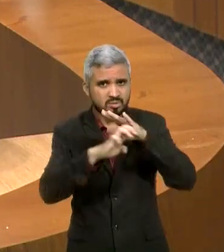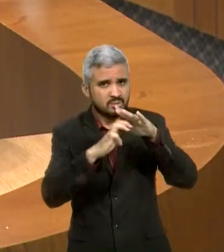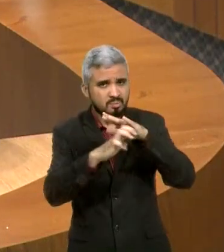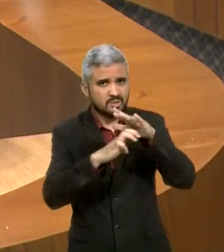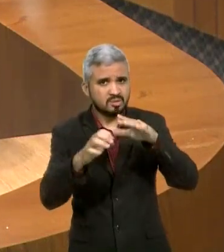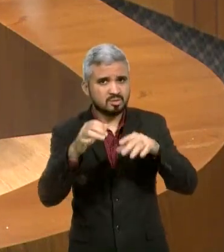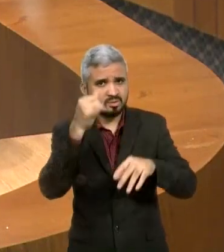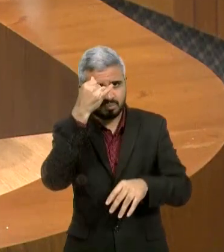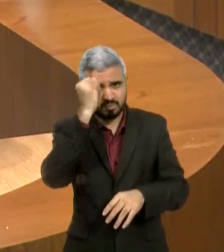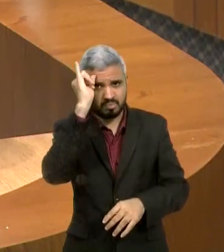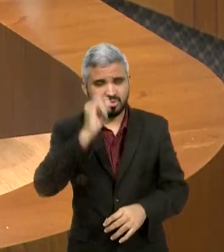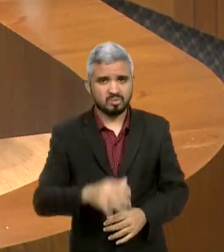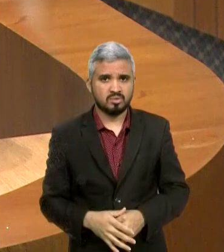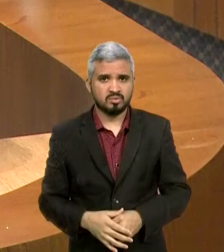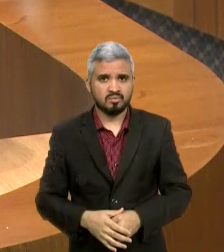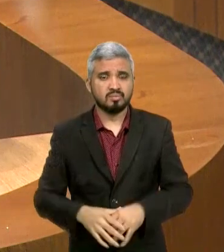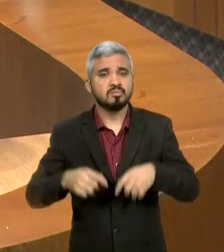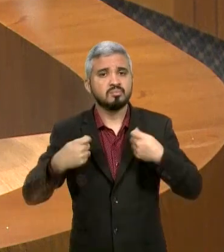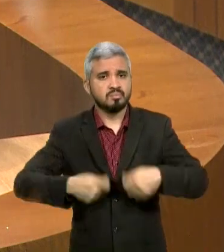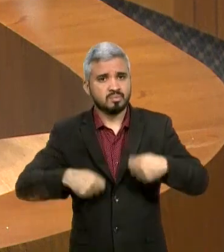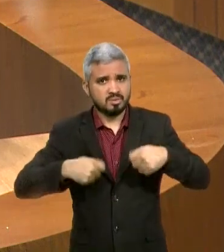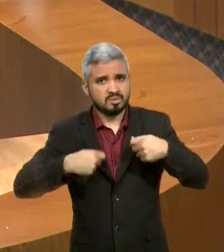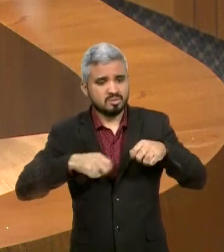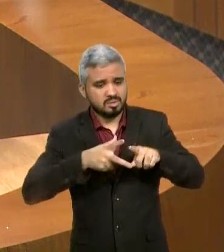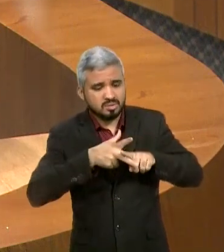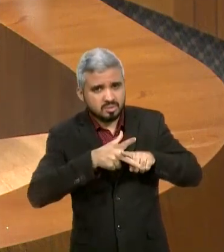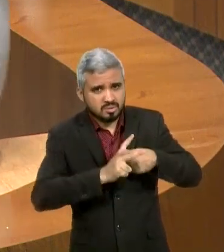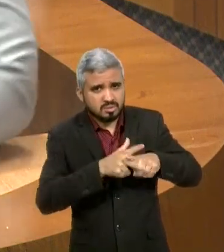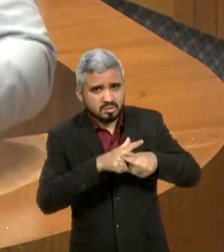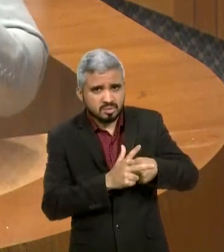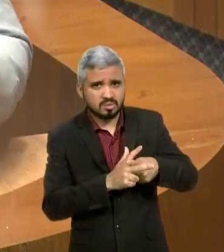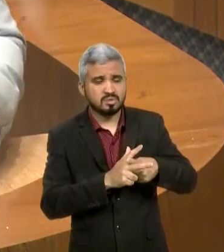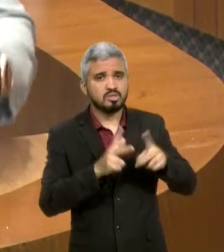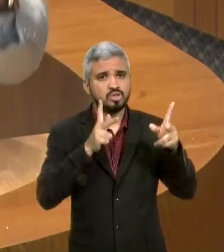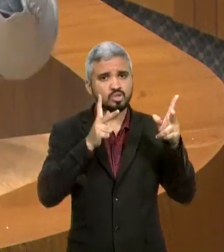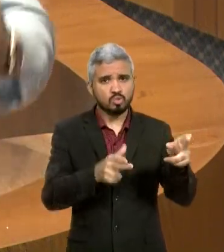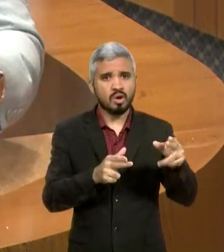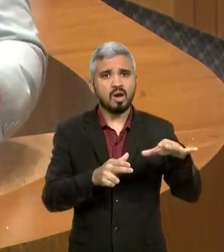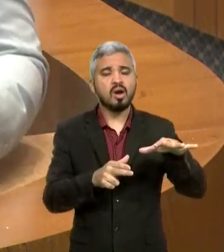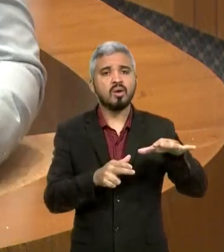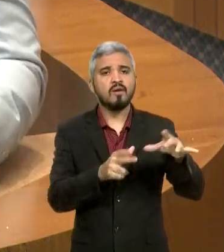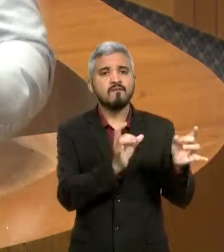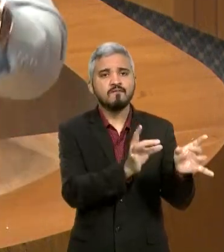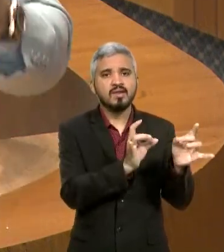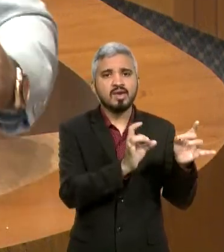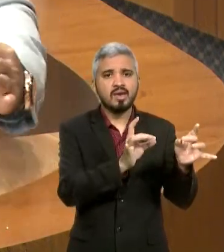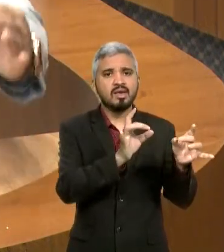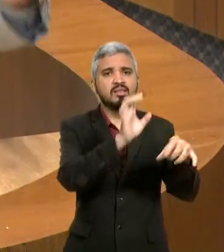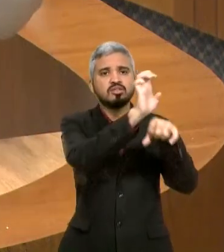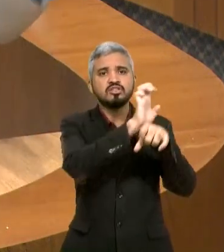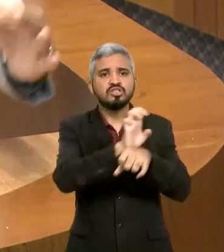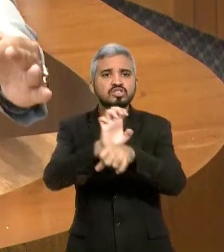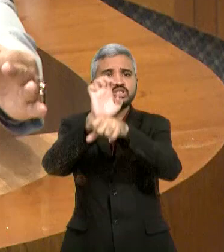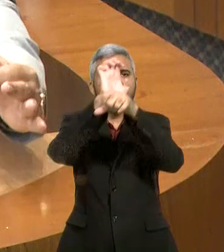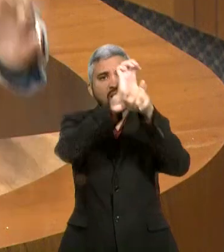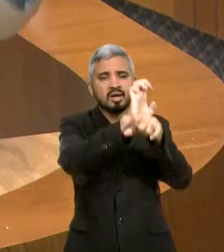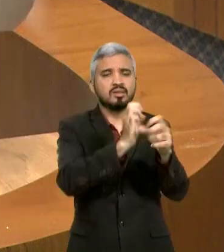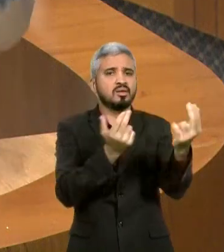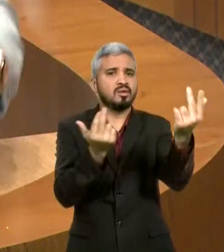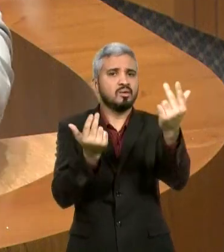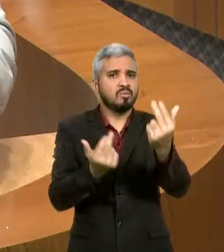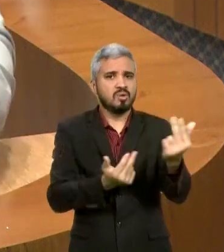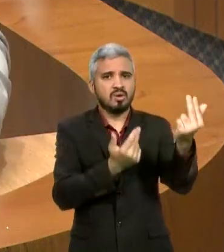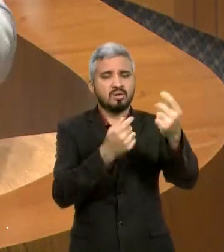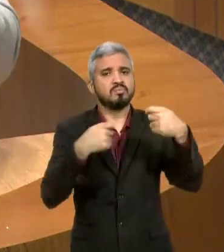o valor da pauta de acordo com a cotação do mercado atual, de modo a garantir uma tributação justa